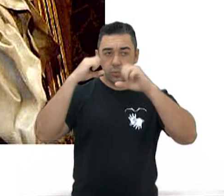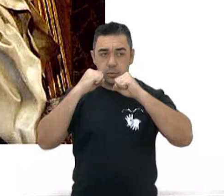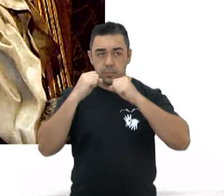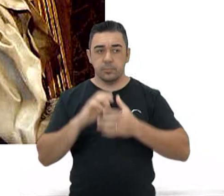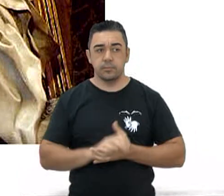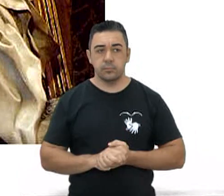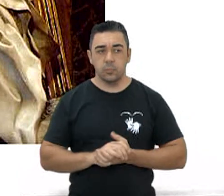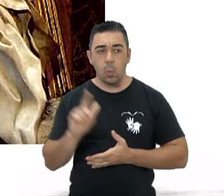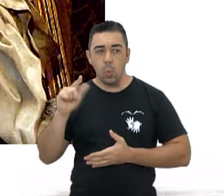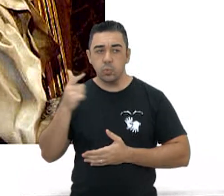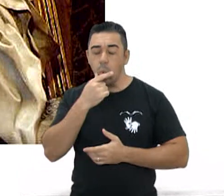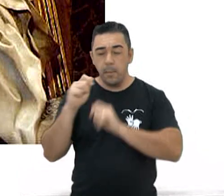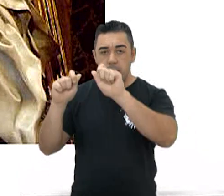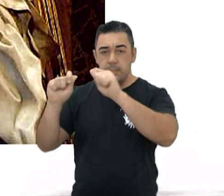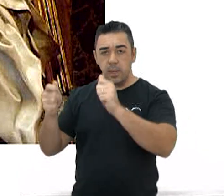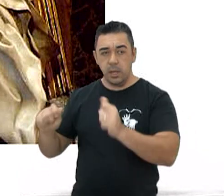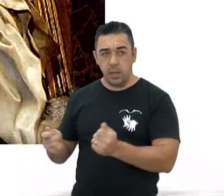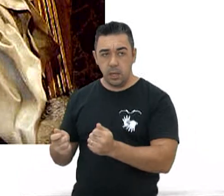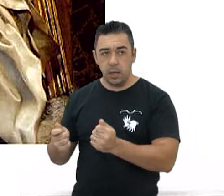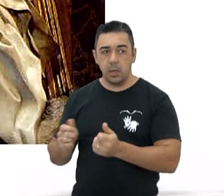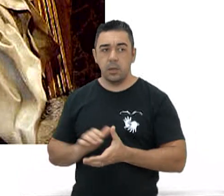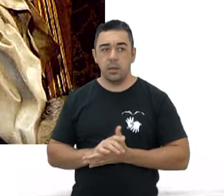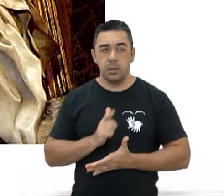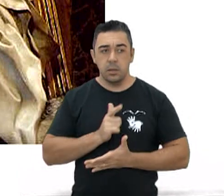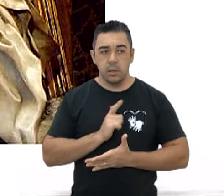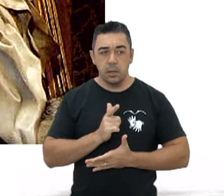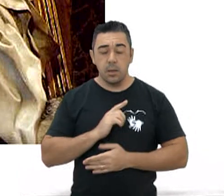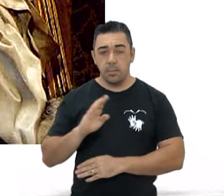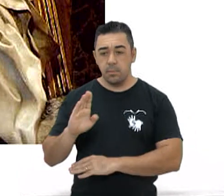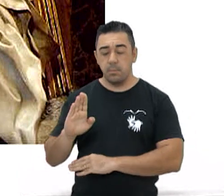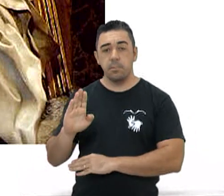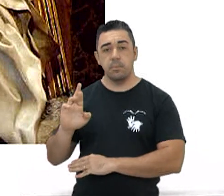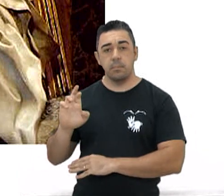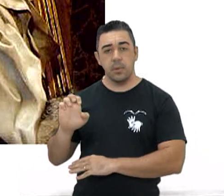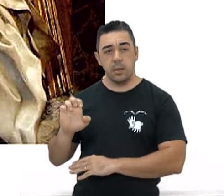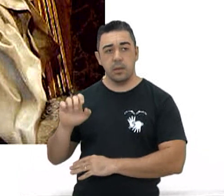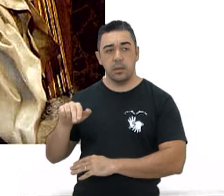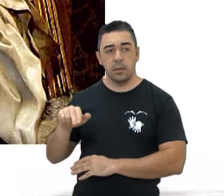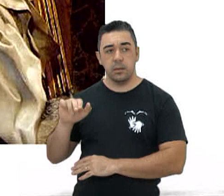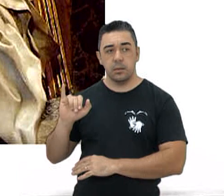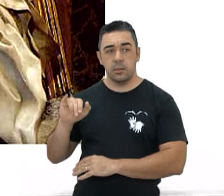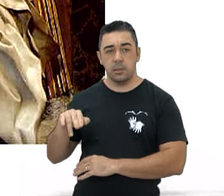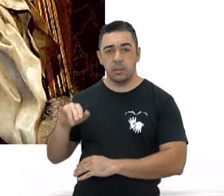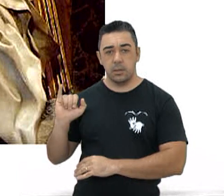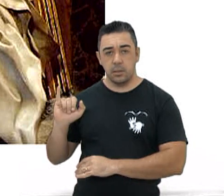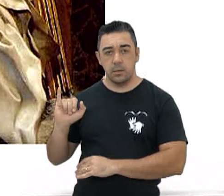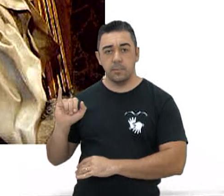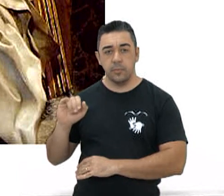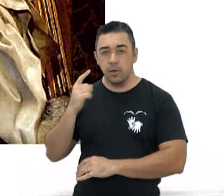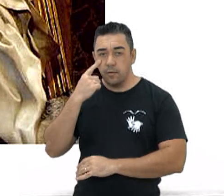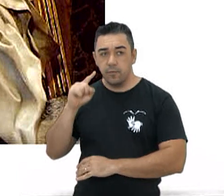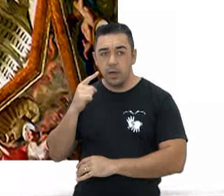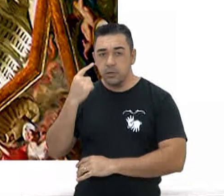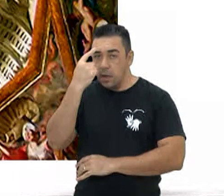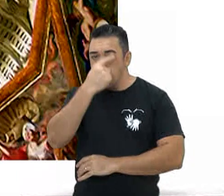Bernini, um escultor muito bom. Percebam a expressão dos personagens.